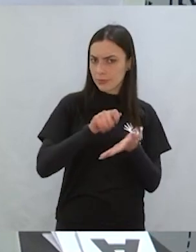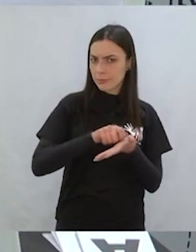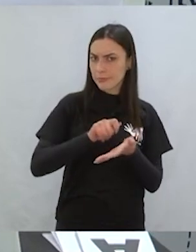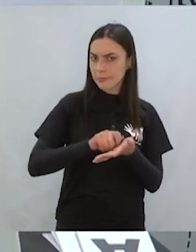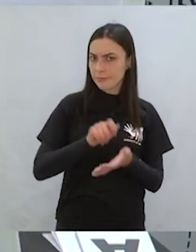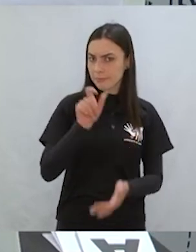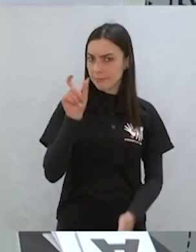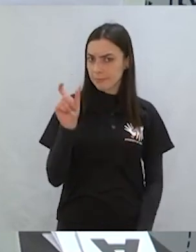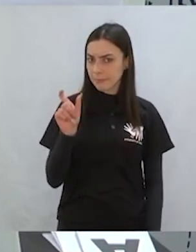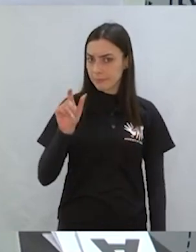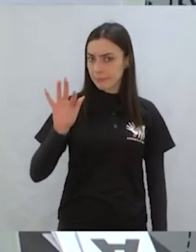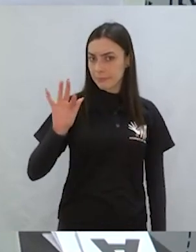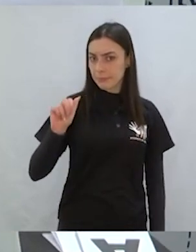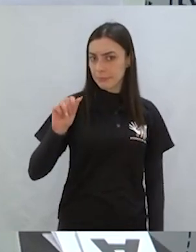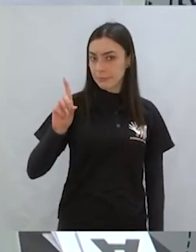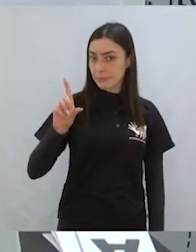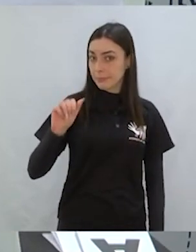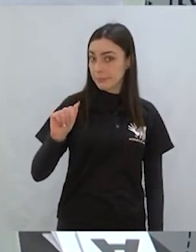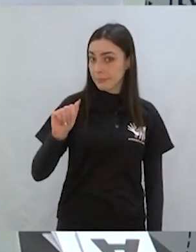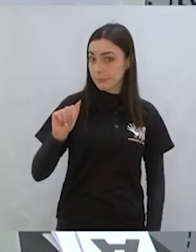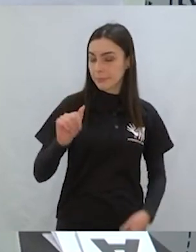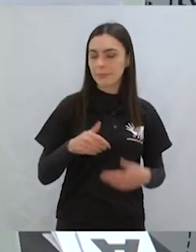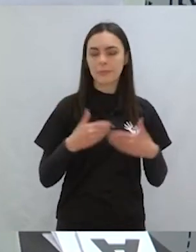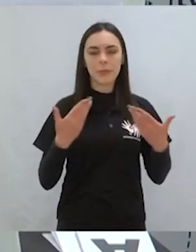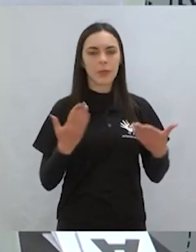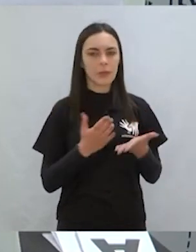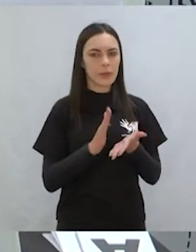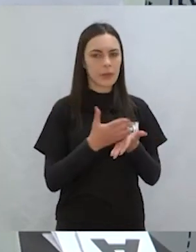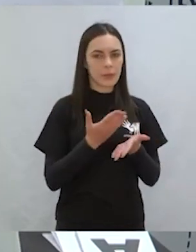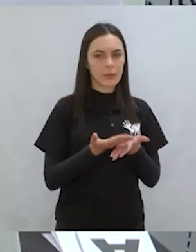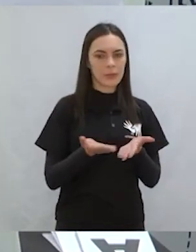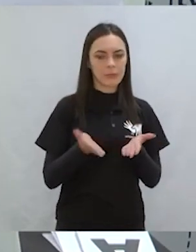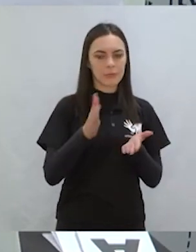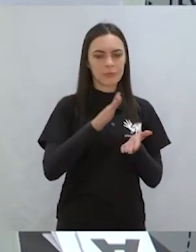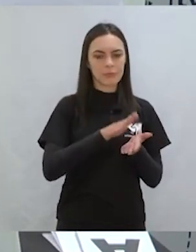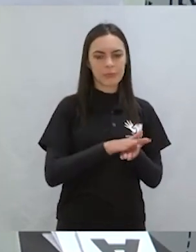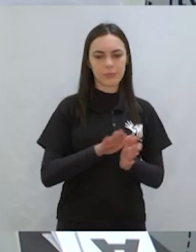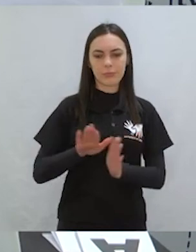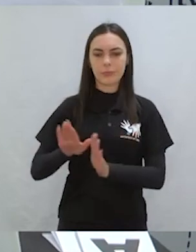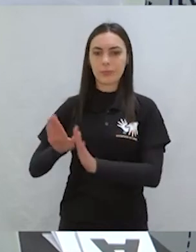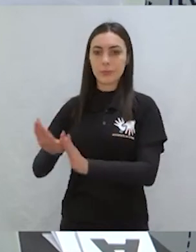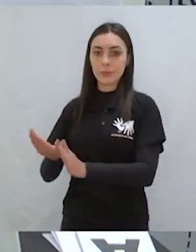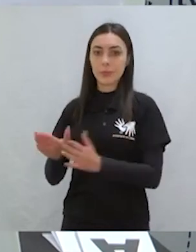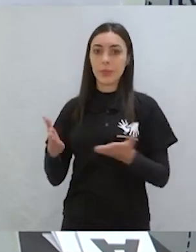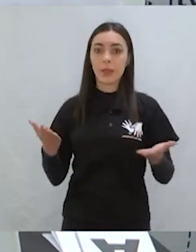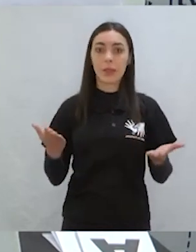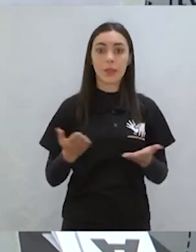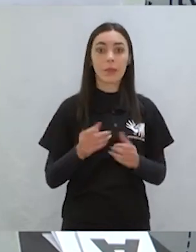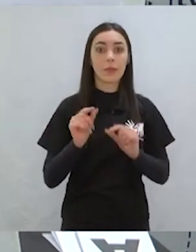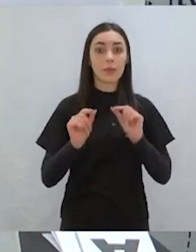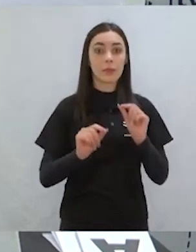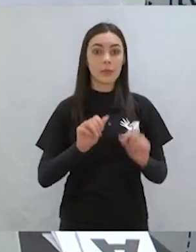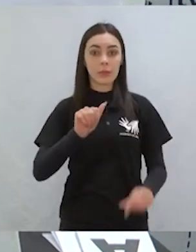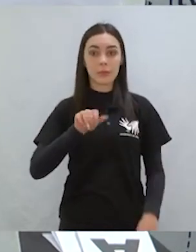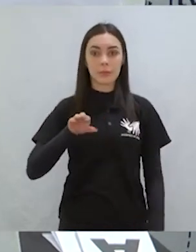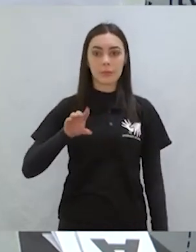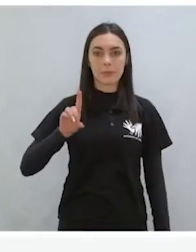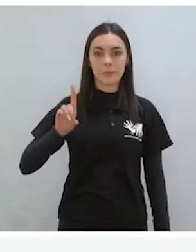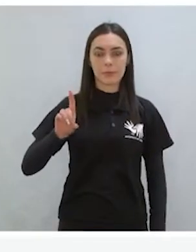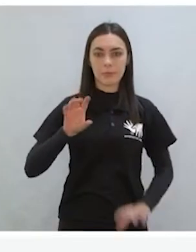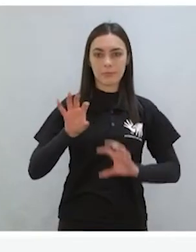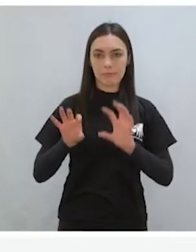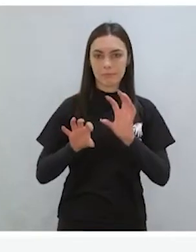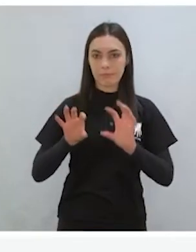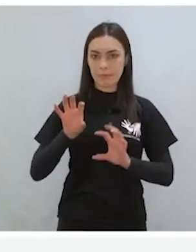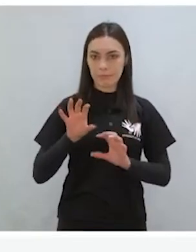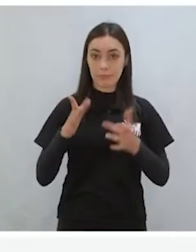escreveram a palavra fada? Agora feche o caderno, deixe ele de lado e é hora de buscar o